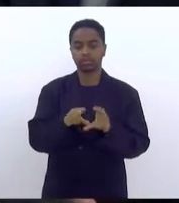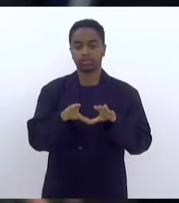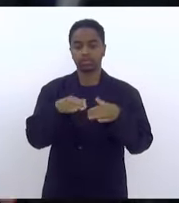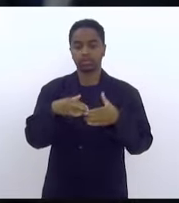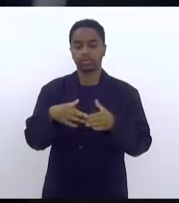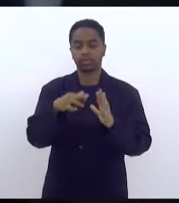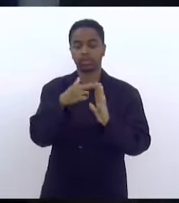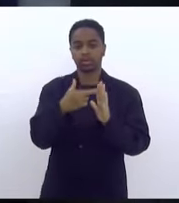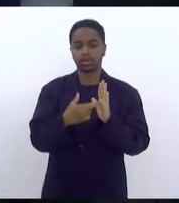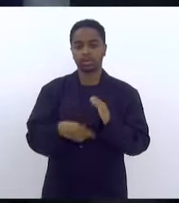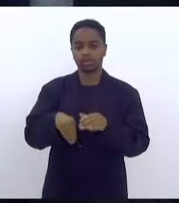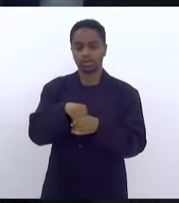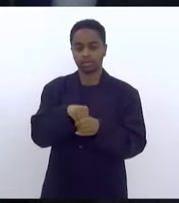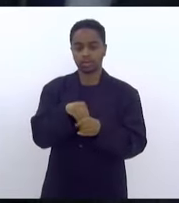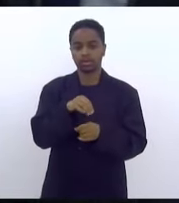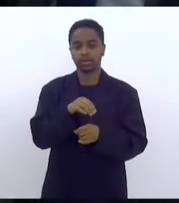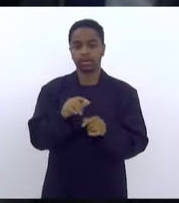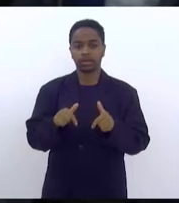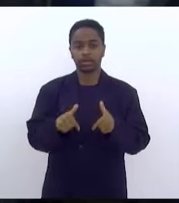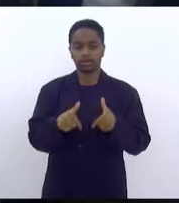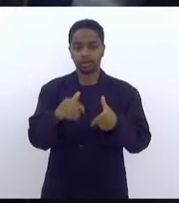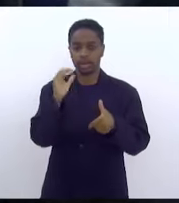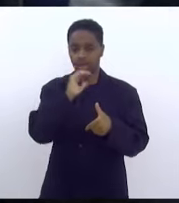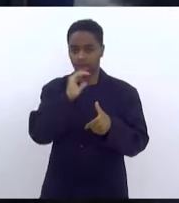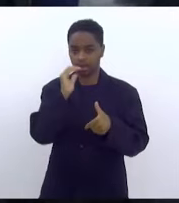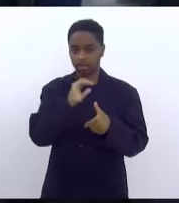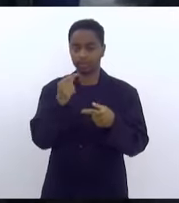Internas, que o façam tão logo para que a gente